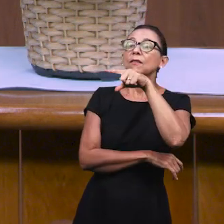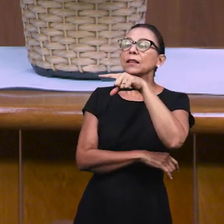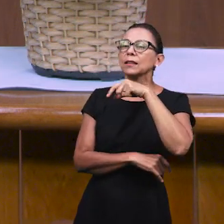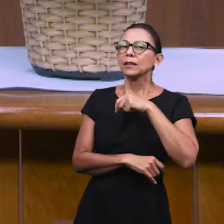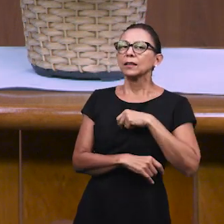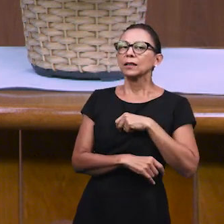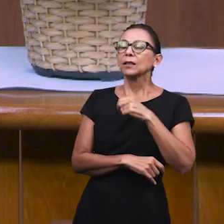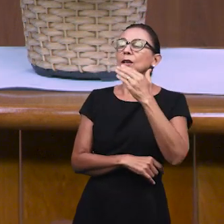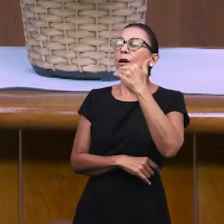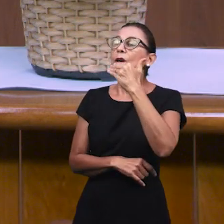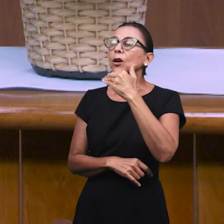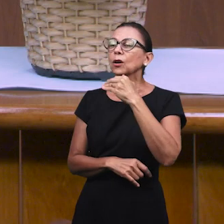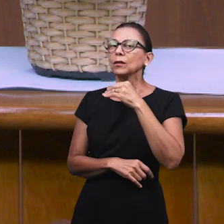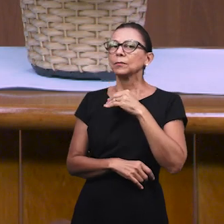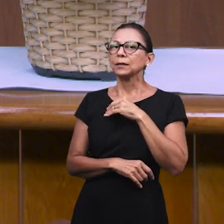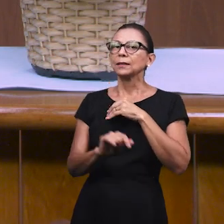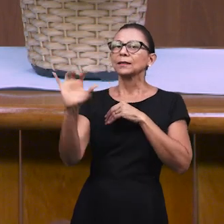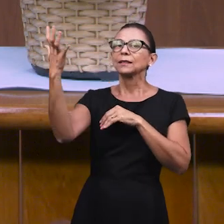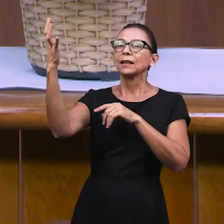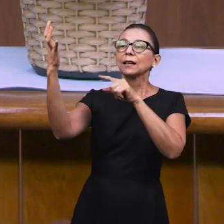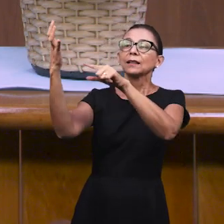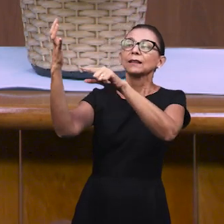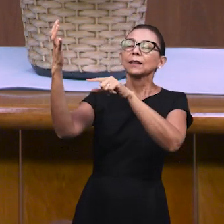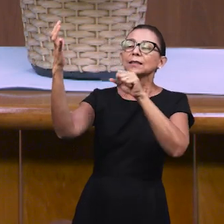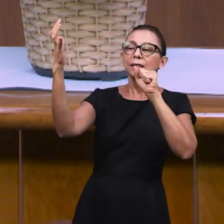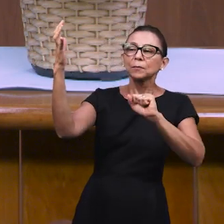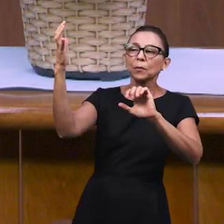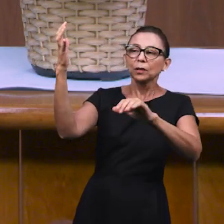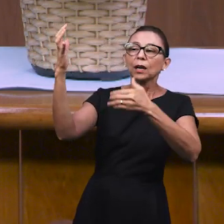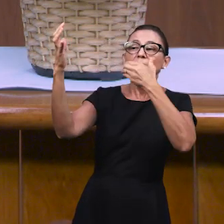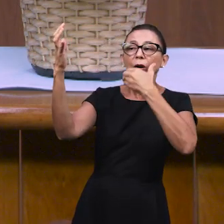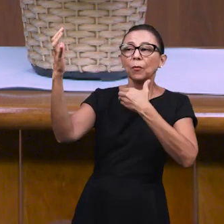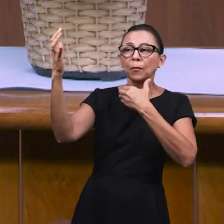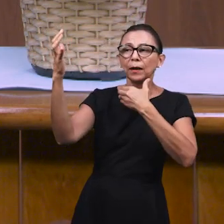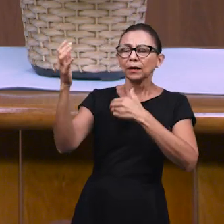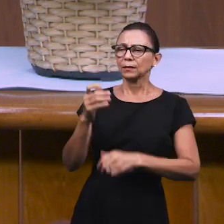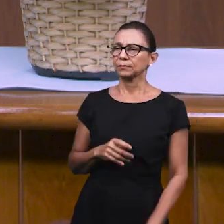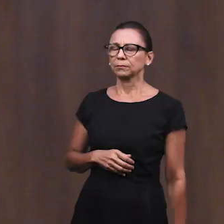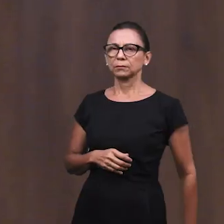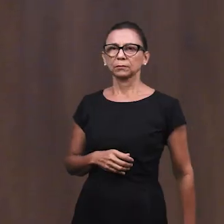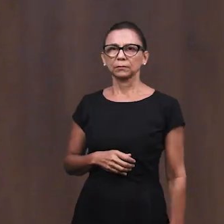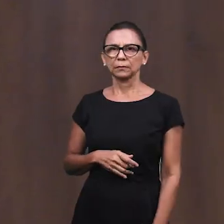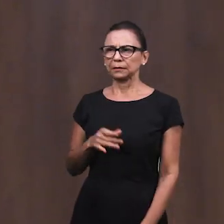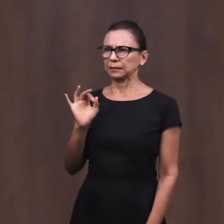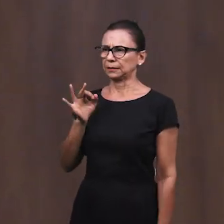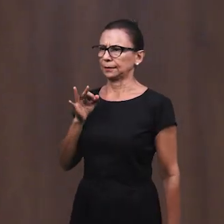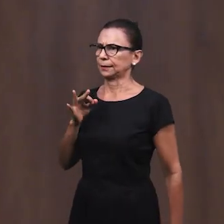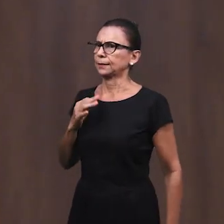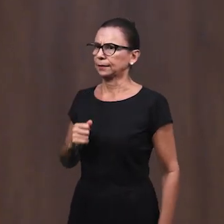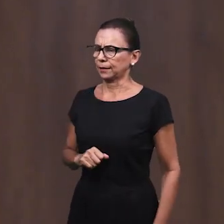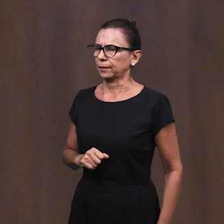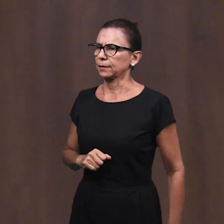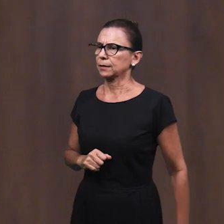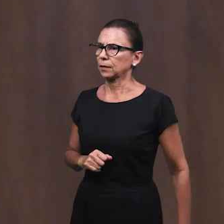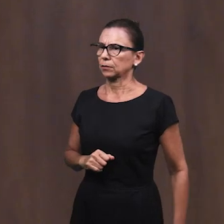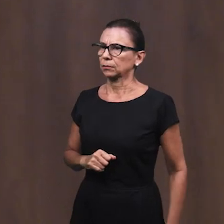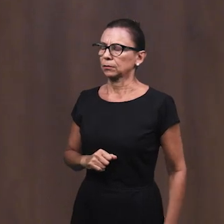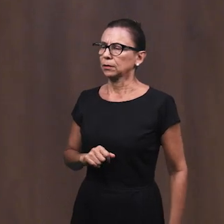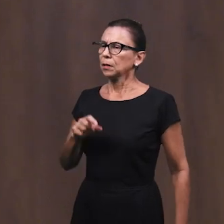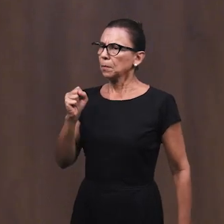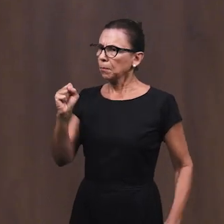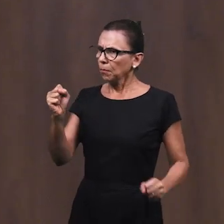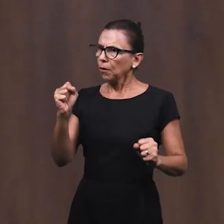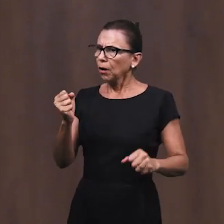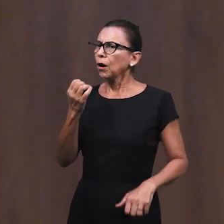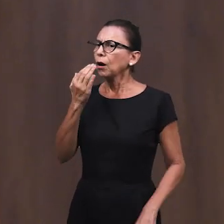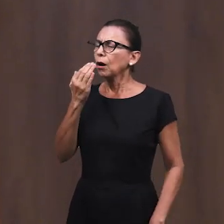Deus disse isso? Ora, eu acho que não é bem isso, não. Eu acho o seguinte, ó, se você comer da árvore do conhecimento do